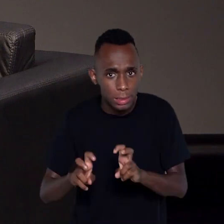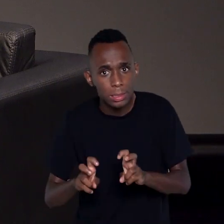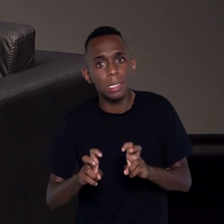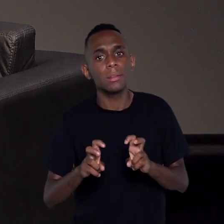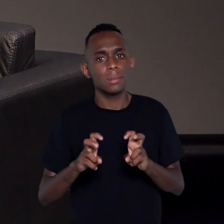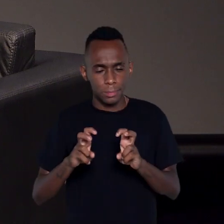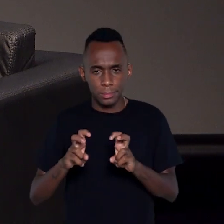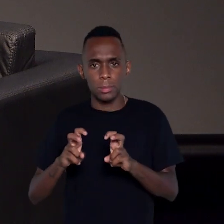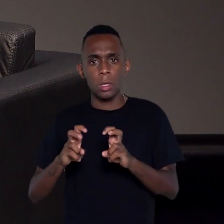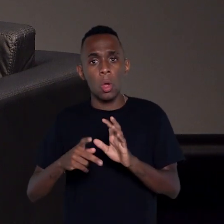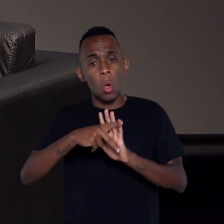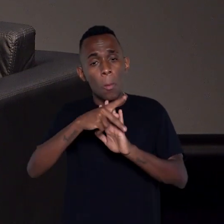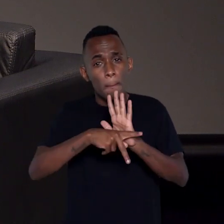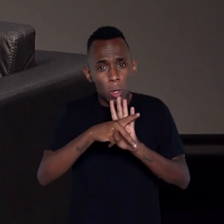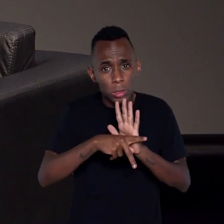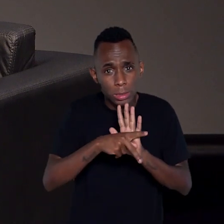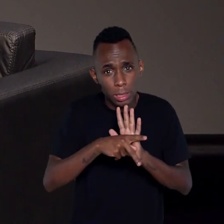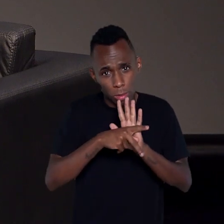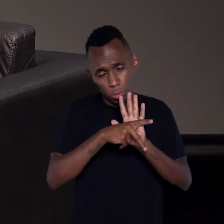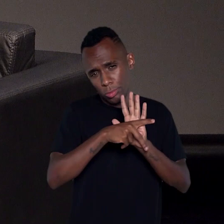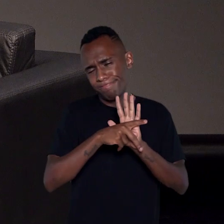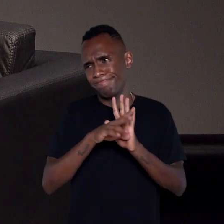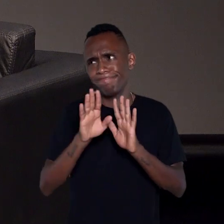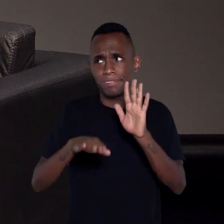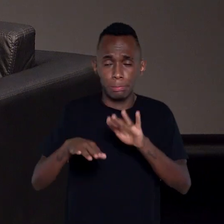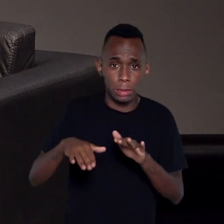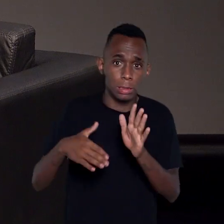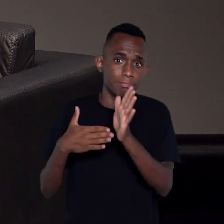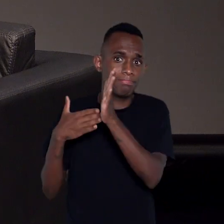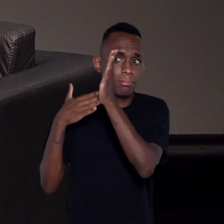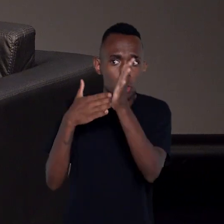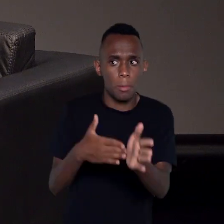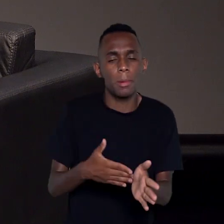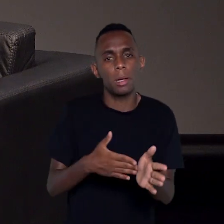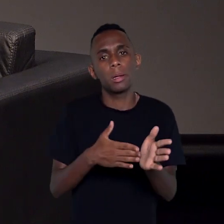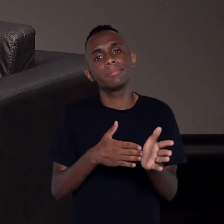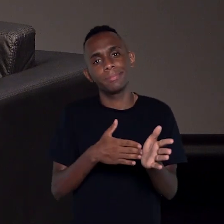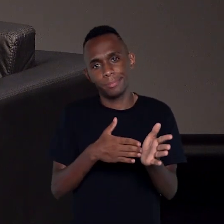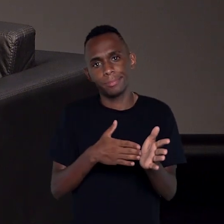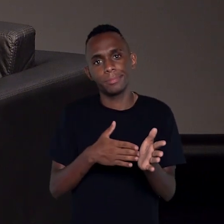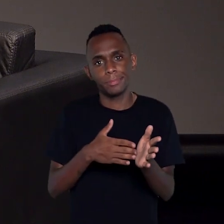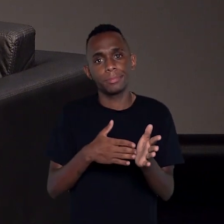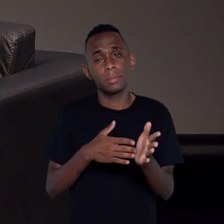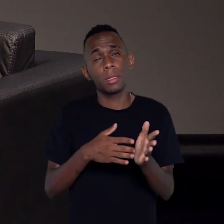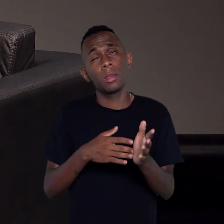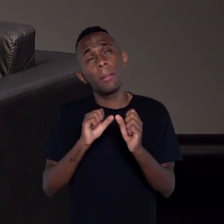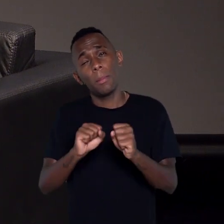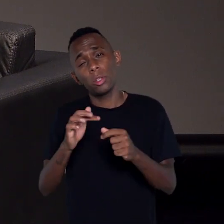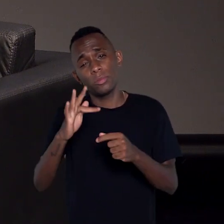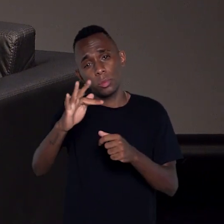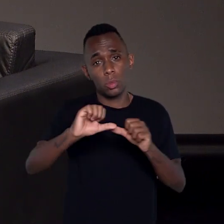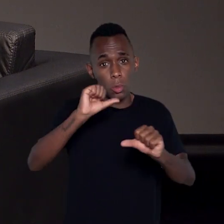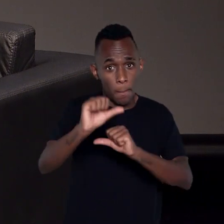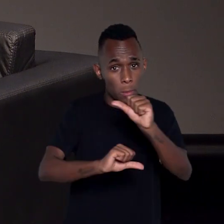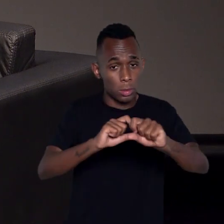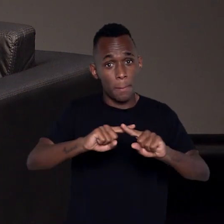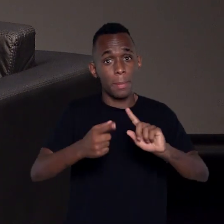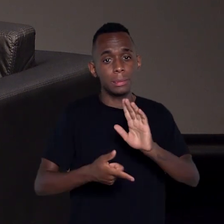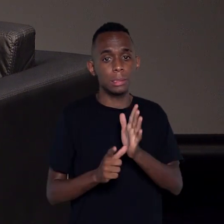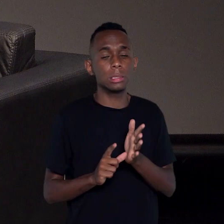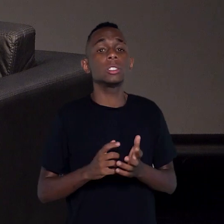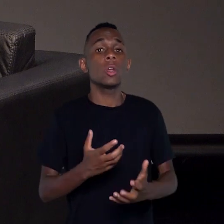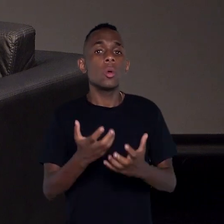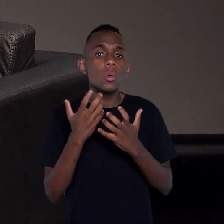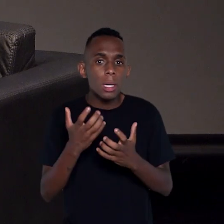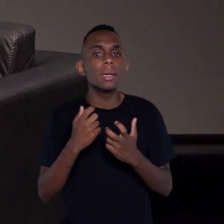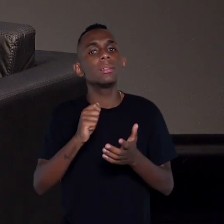escrever, né, de um projeto que talvez me acompanhe durante um tempo. Ele pode até mudar lá na frente, mas eu ainda